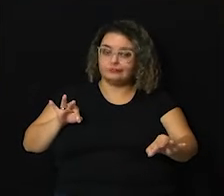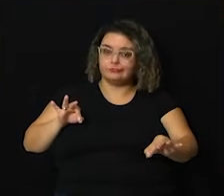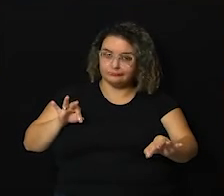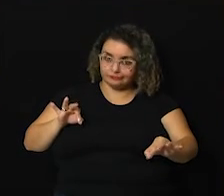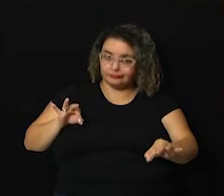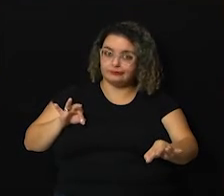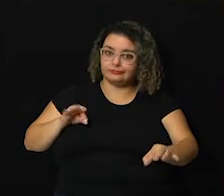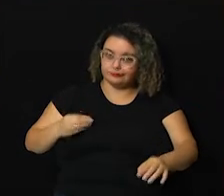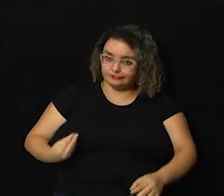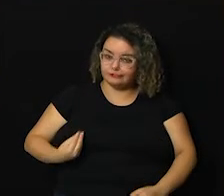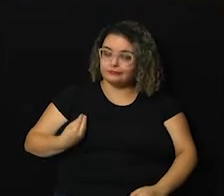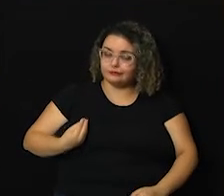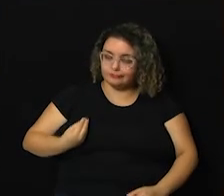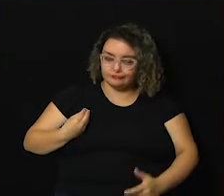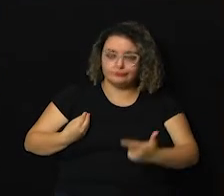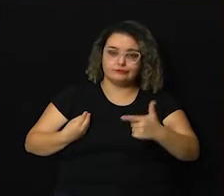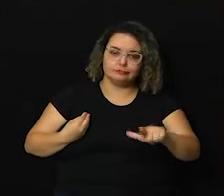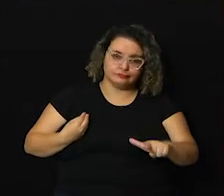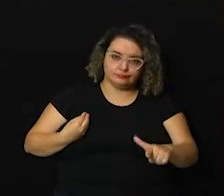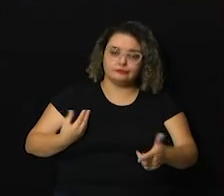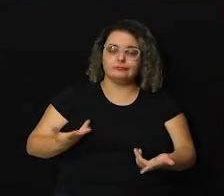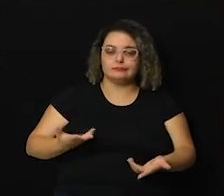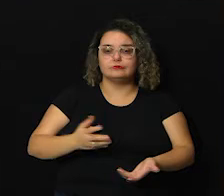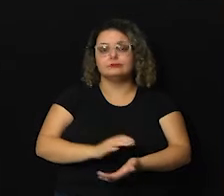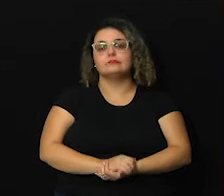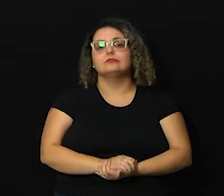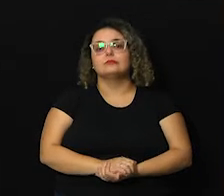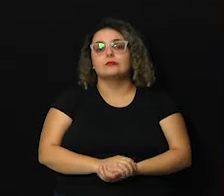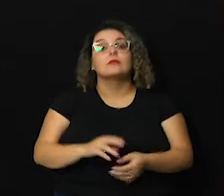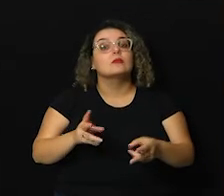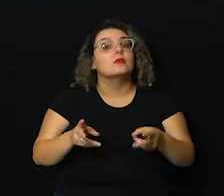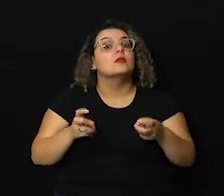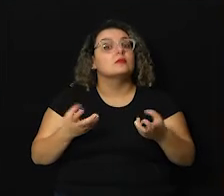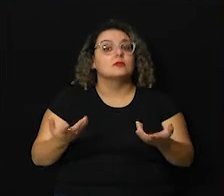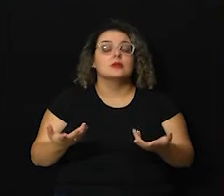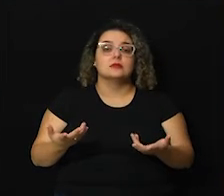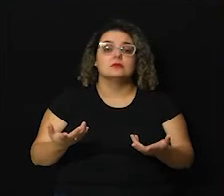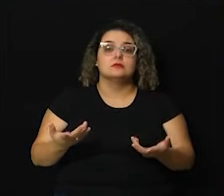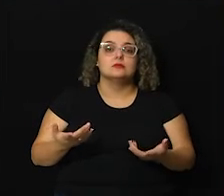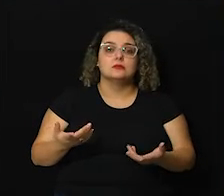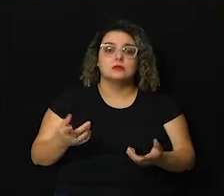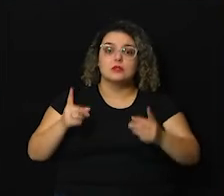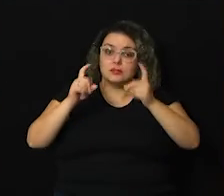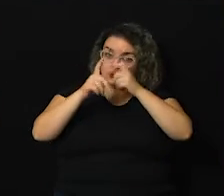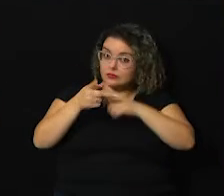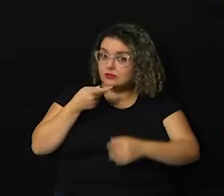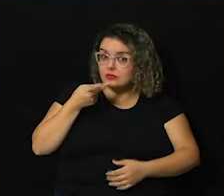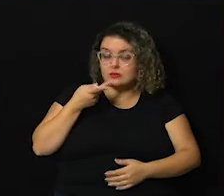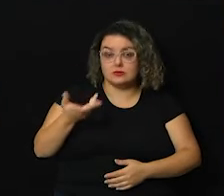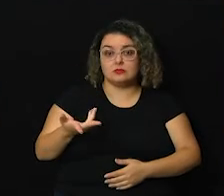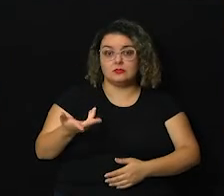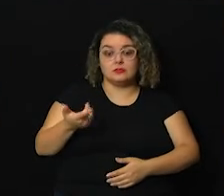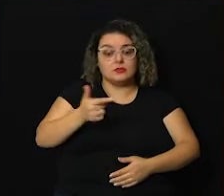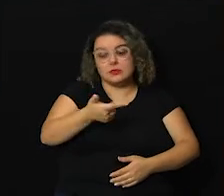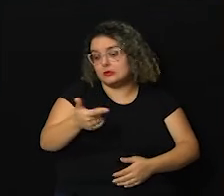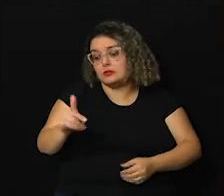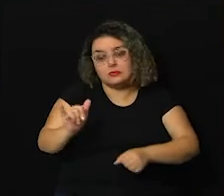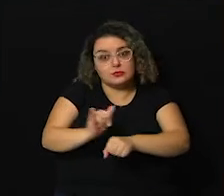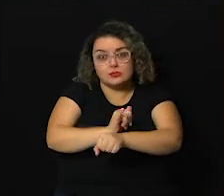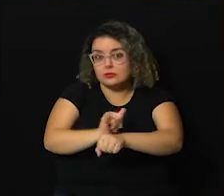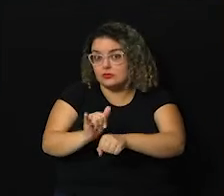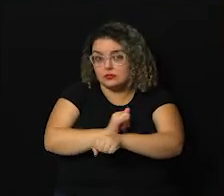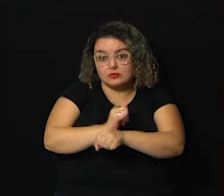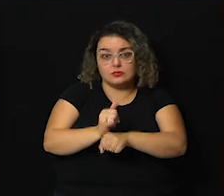curar nessas ocorrências. Né? Então, veja, é difícil falar isso, mas nós não temos uma estratégia